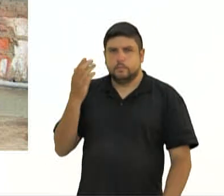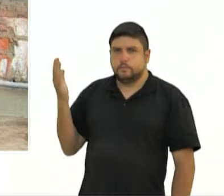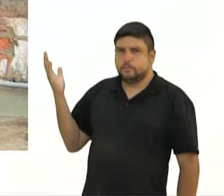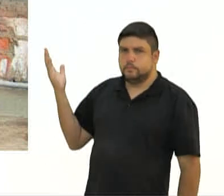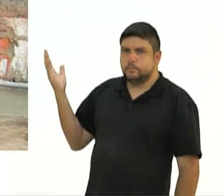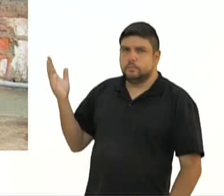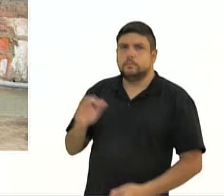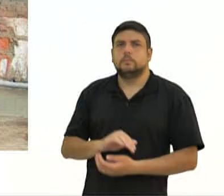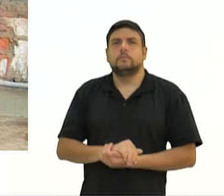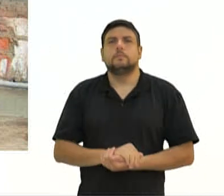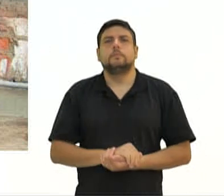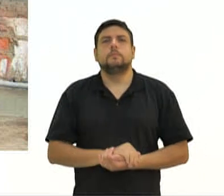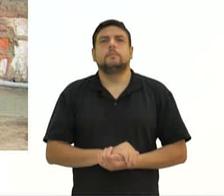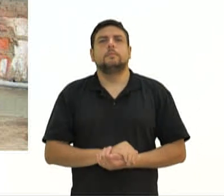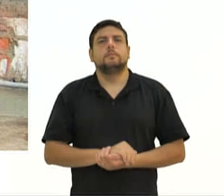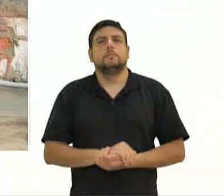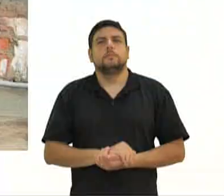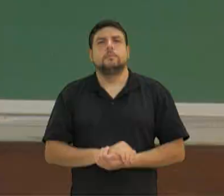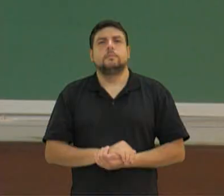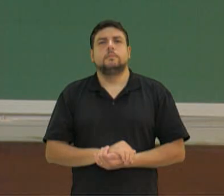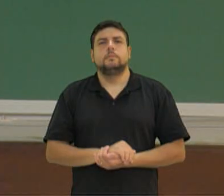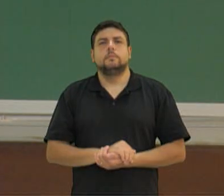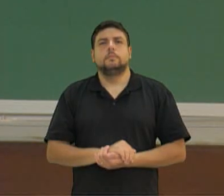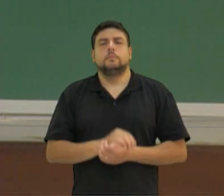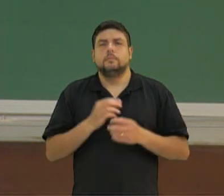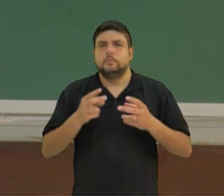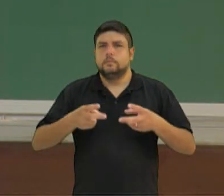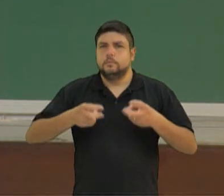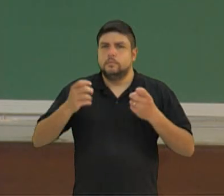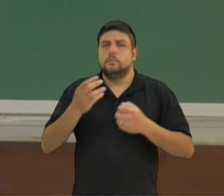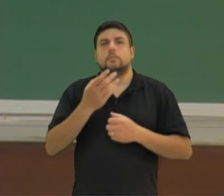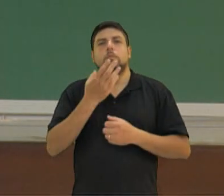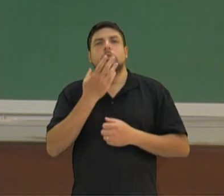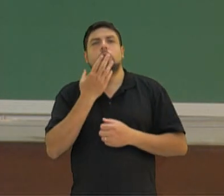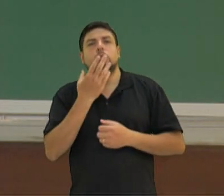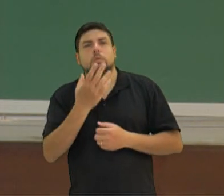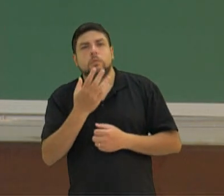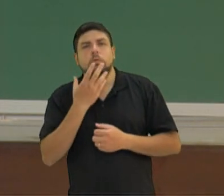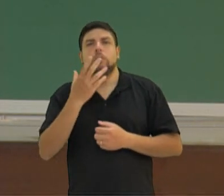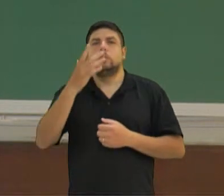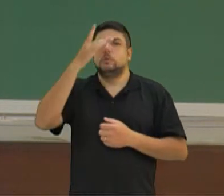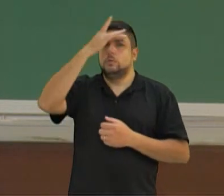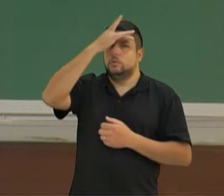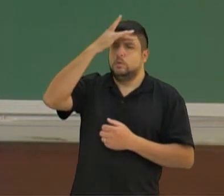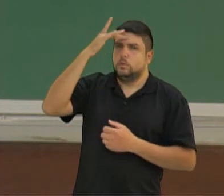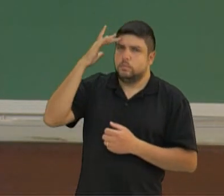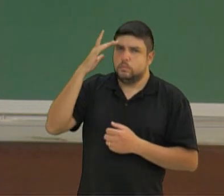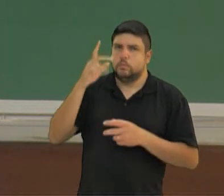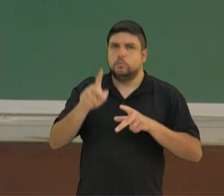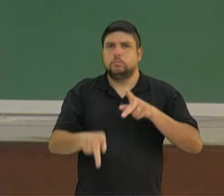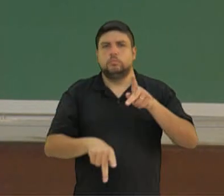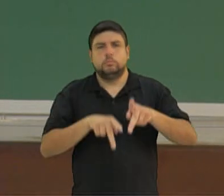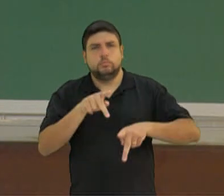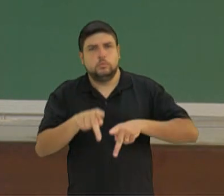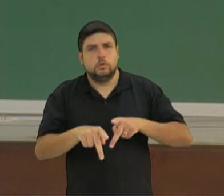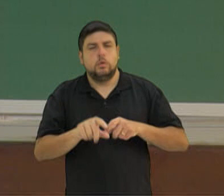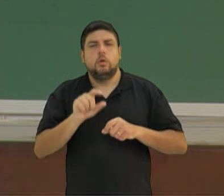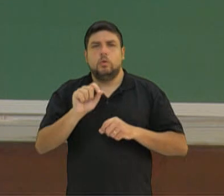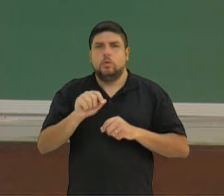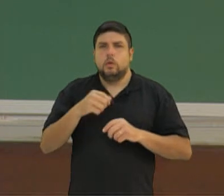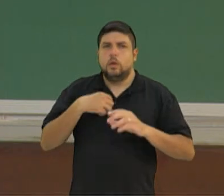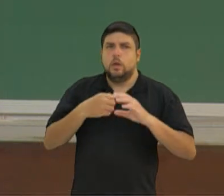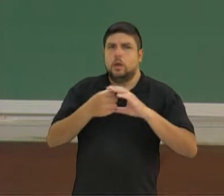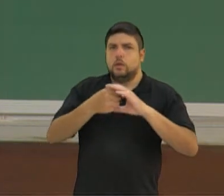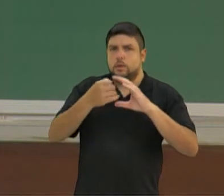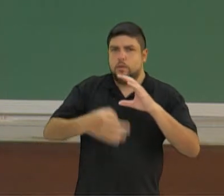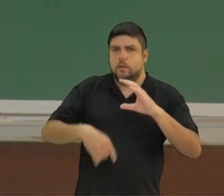Dentro desse templo, né? O colorido, as pessoas, uma característica desse